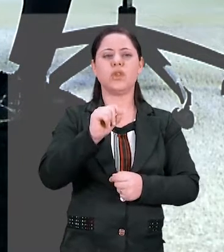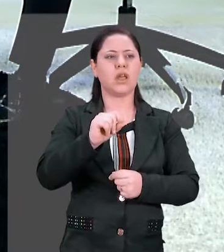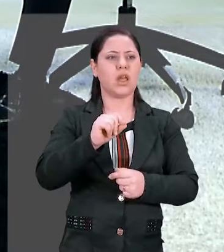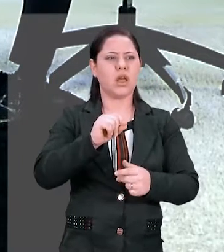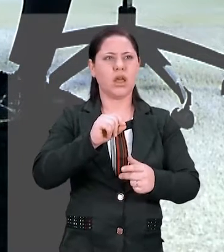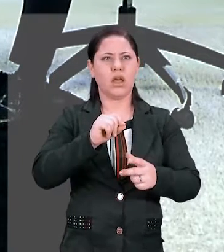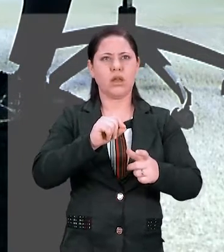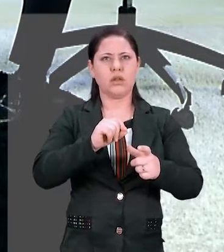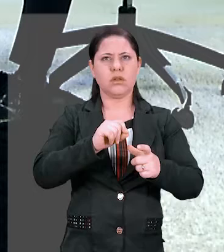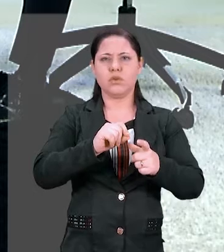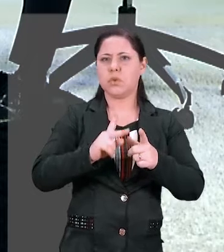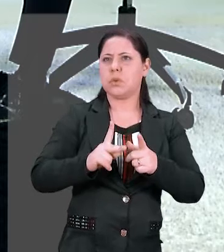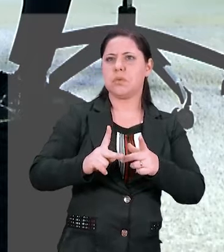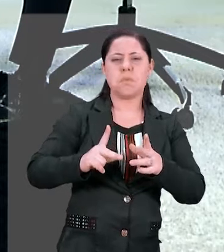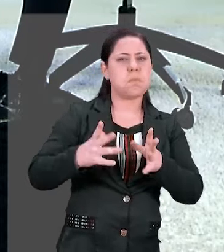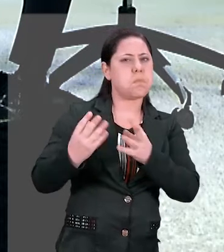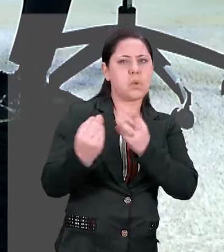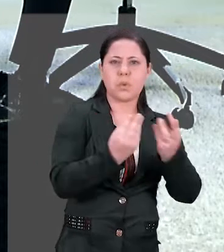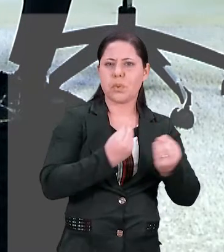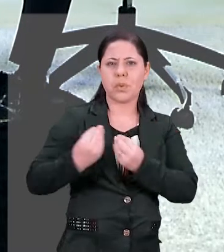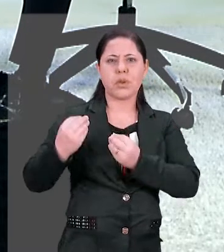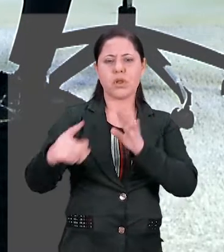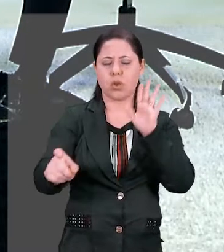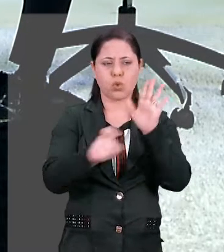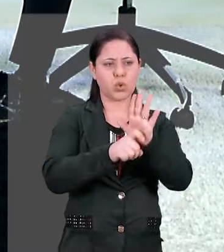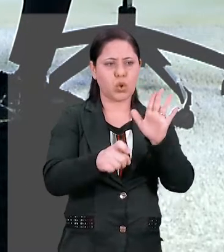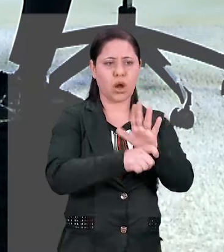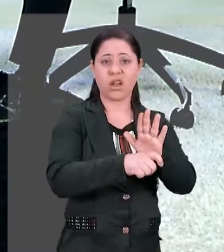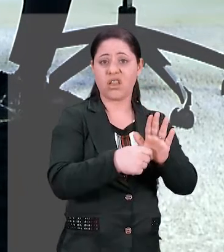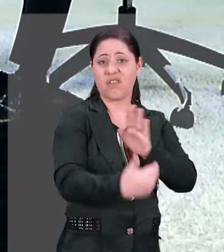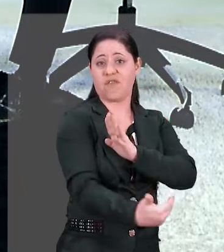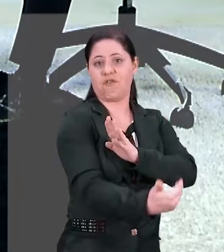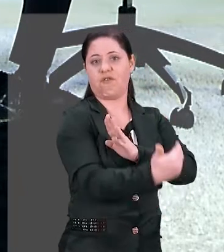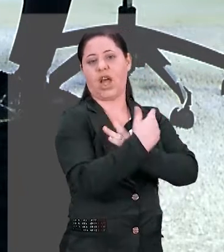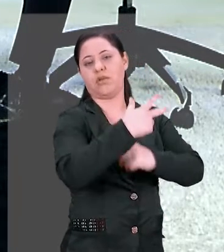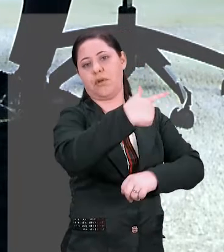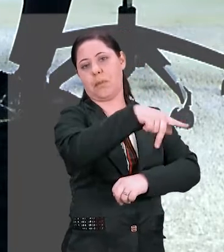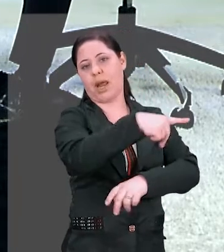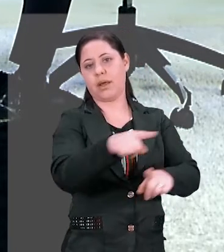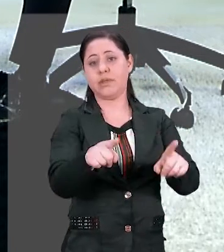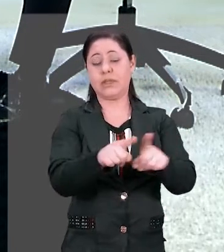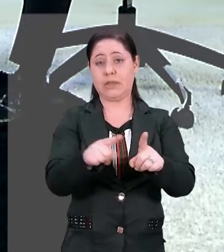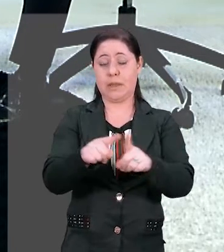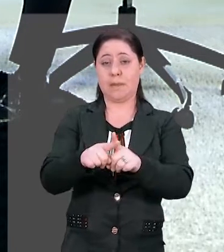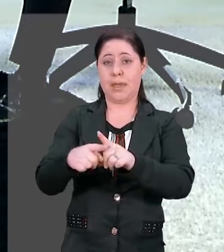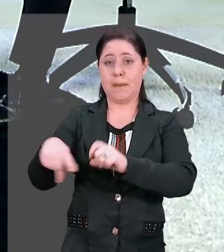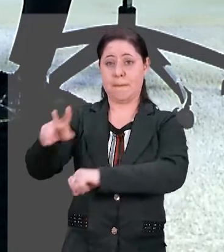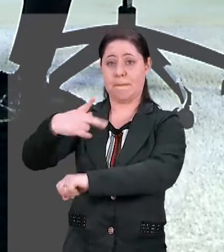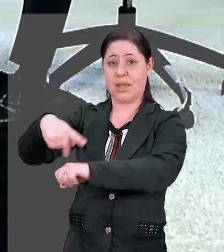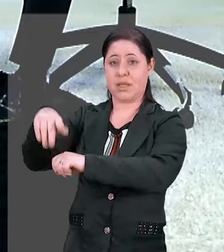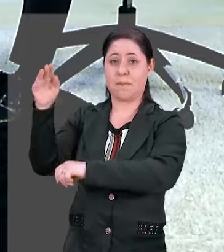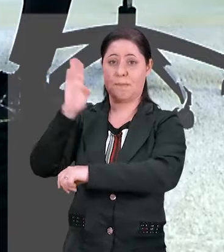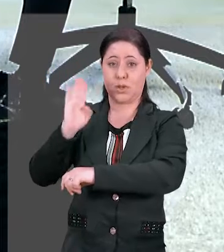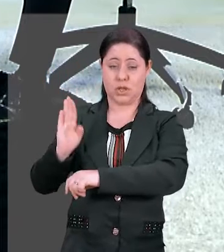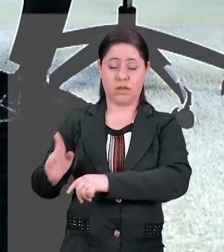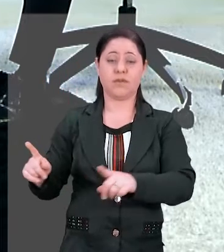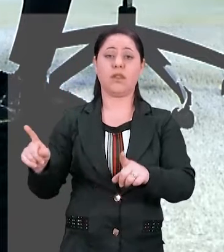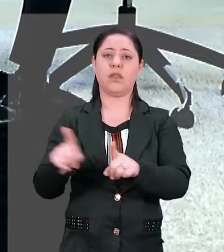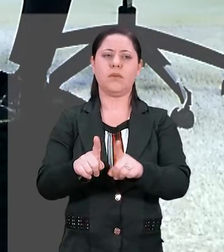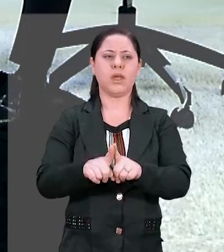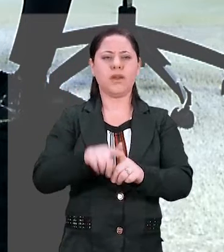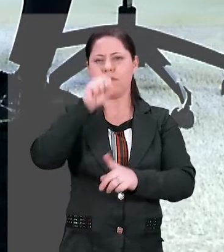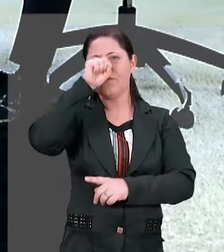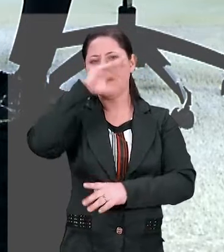de drogas que vêm oriundas do Paraguai e da Bolívia. Eu pergunto sobre a violência na fronteira, porque